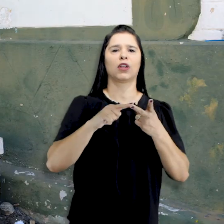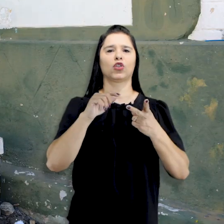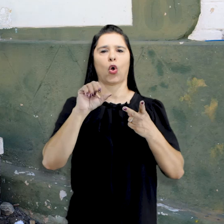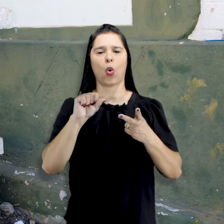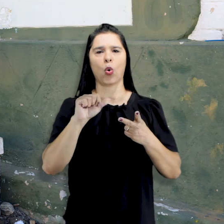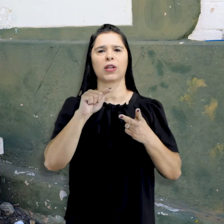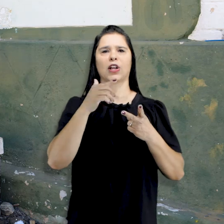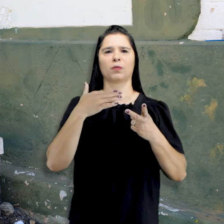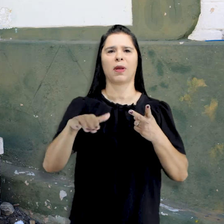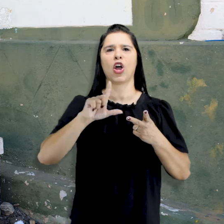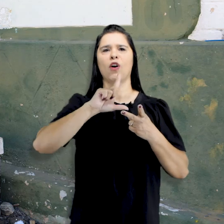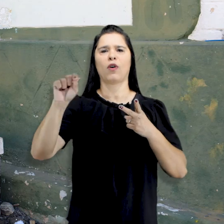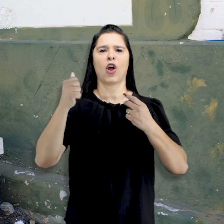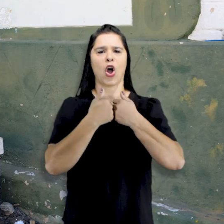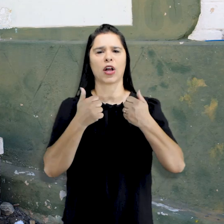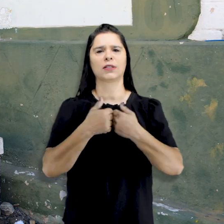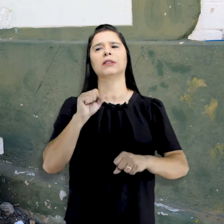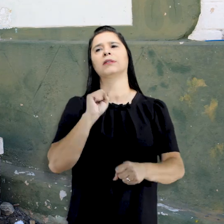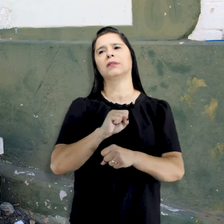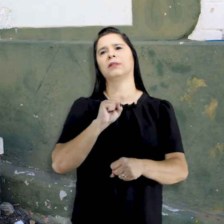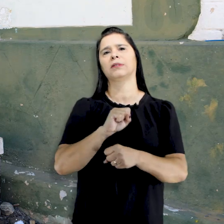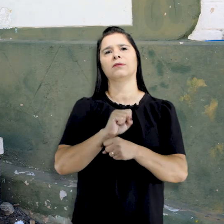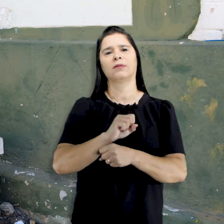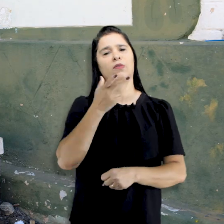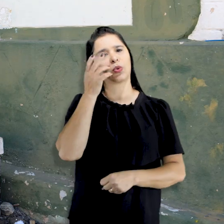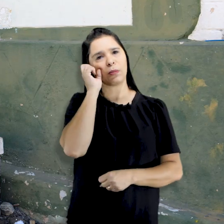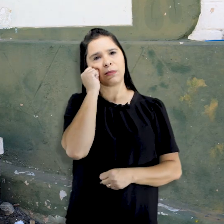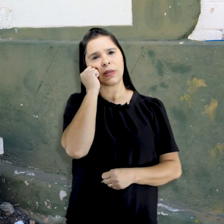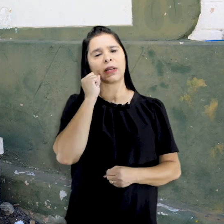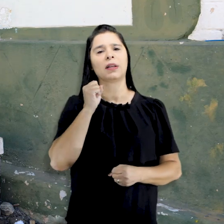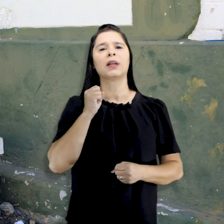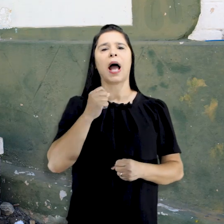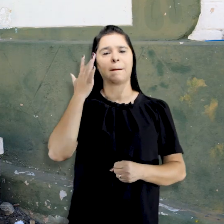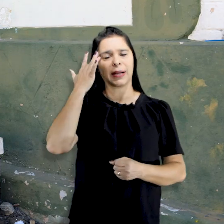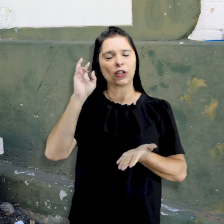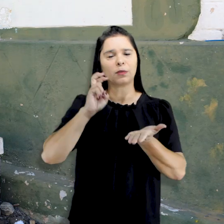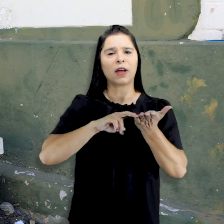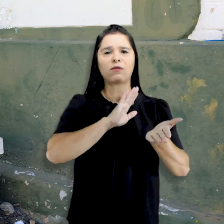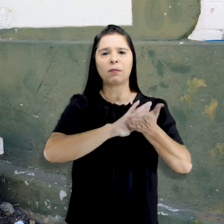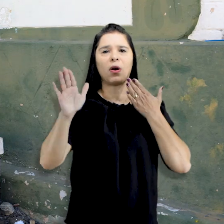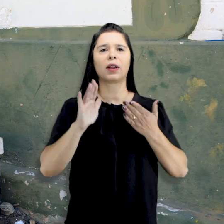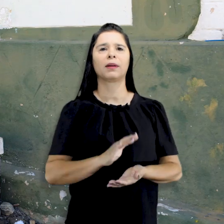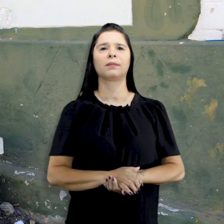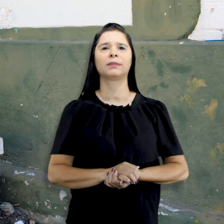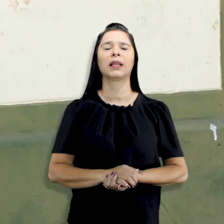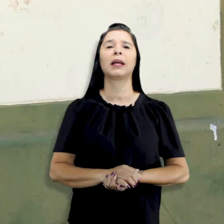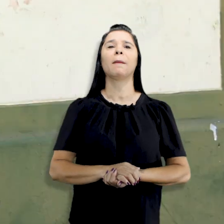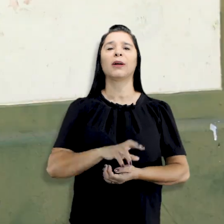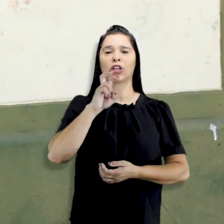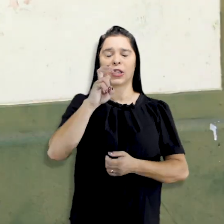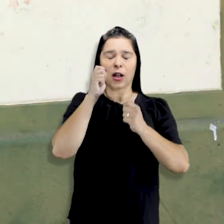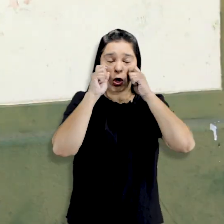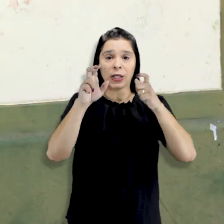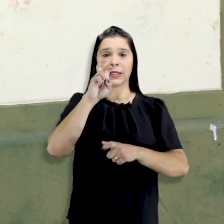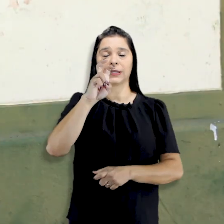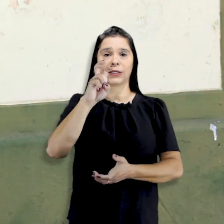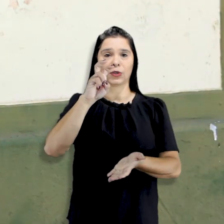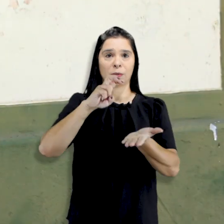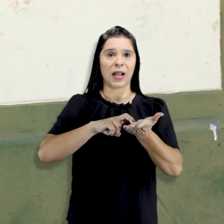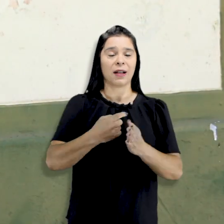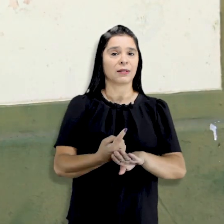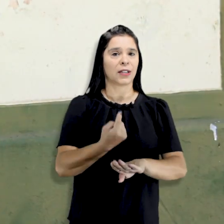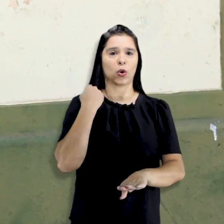foi embora e eu fiquei lá, falei, vou ter de dormir aqui, né? Aí eu pego o outro ônibus amanhã cedo, cedinho. Mas aí eu tinha que levantar às 5 horas da manhã. E naquele tempo não tinha